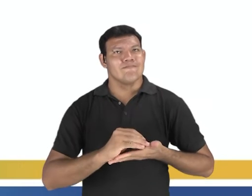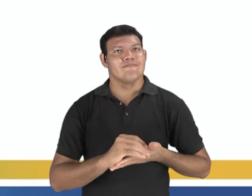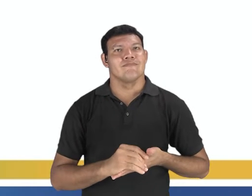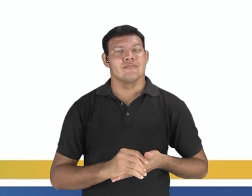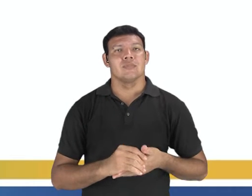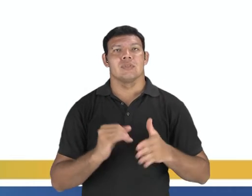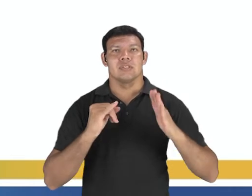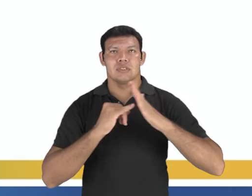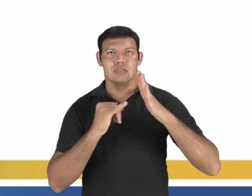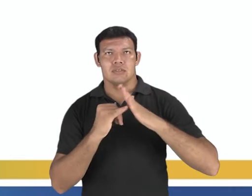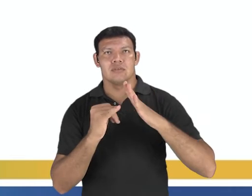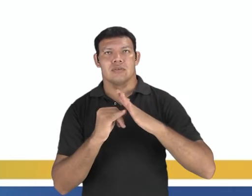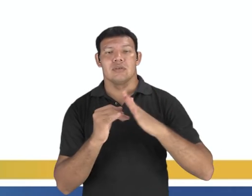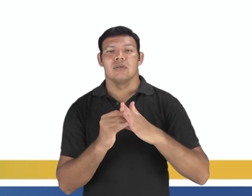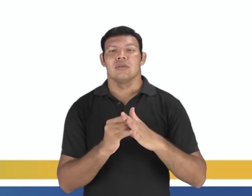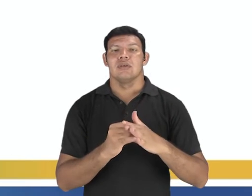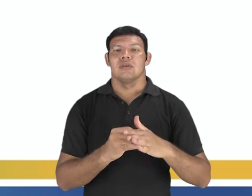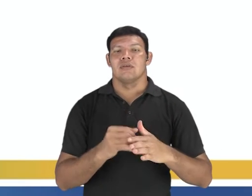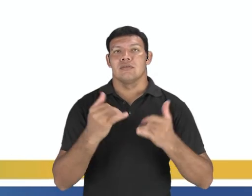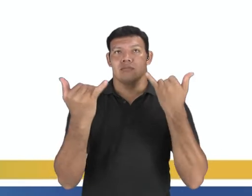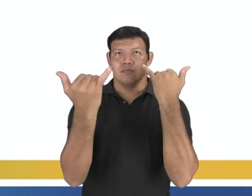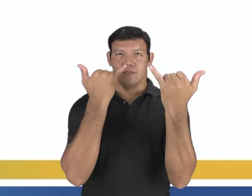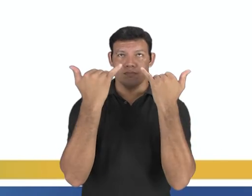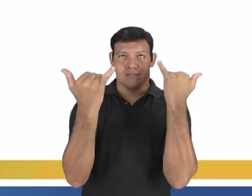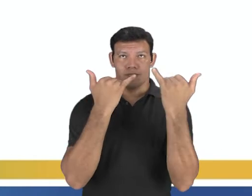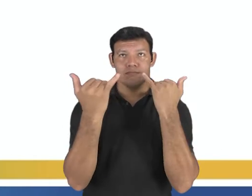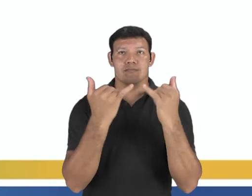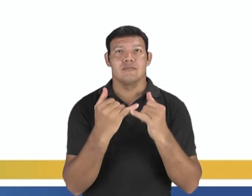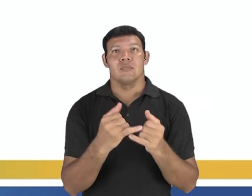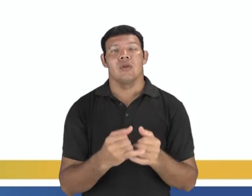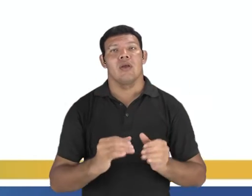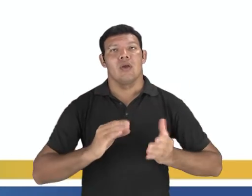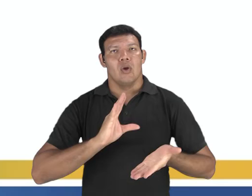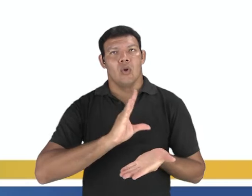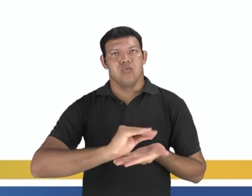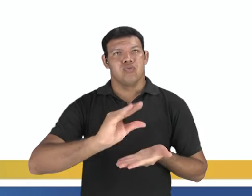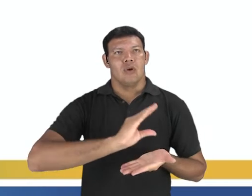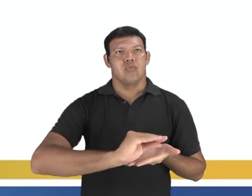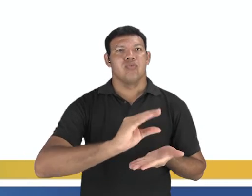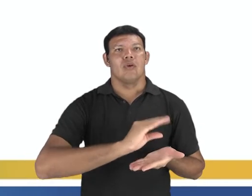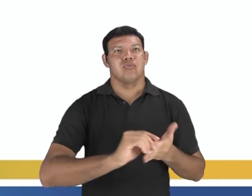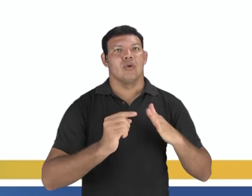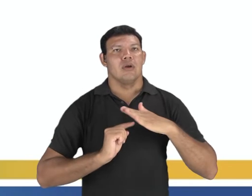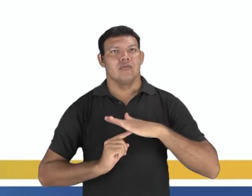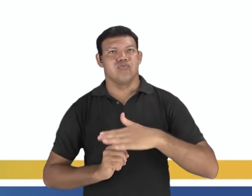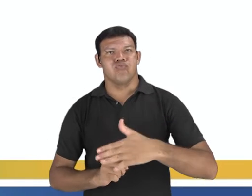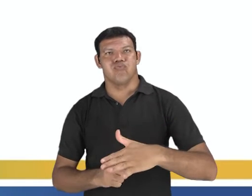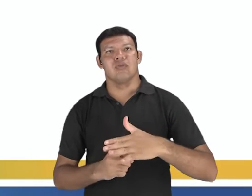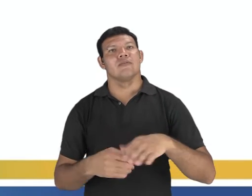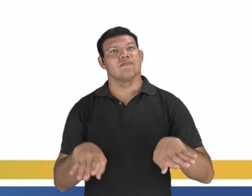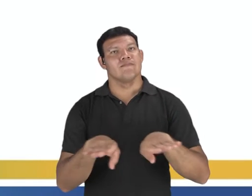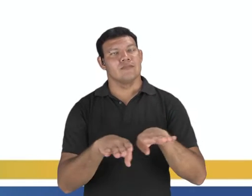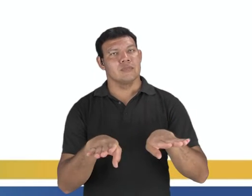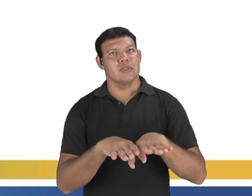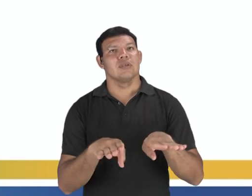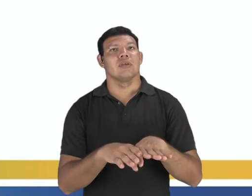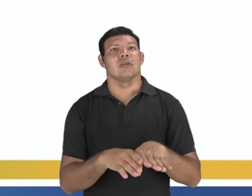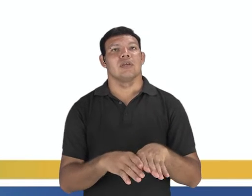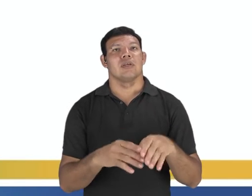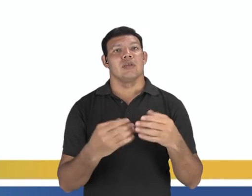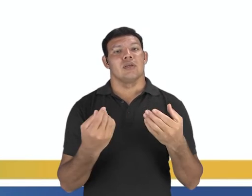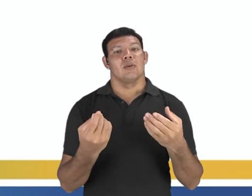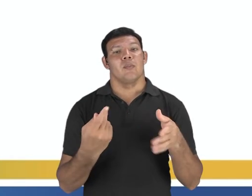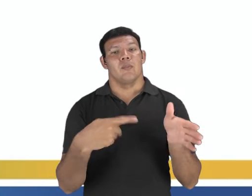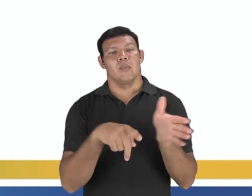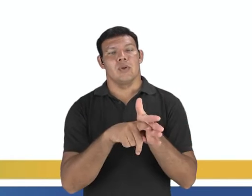nela investem grande capital em máquinas e infraestrutura fabril. Utiliza tecnologia